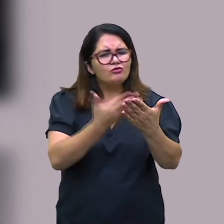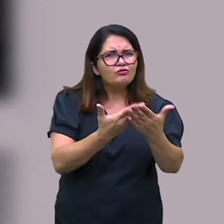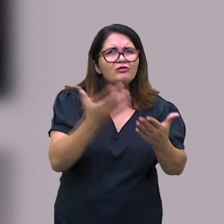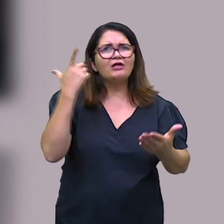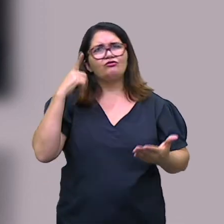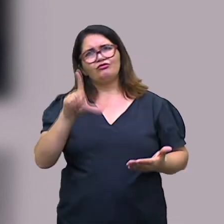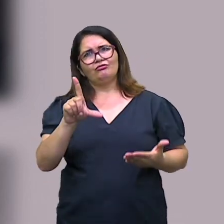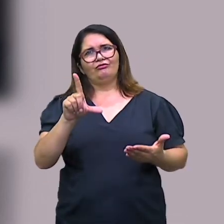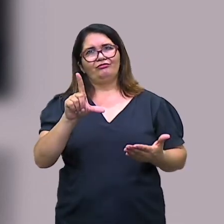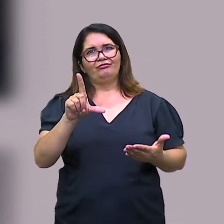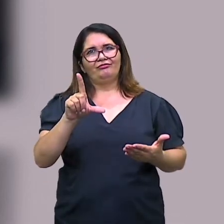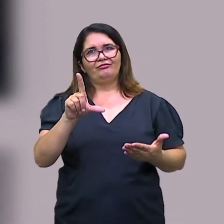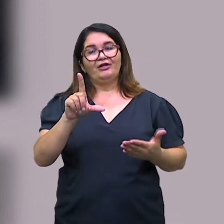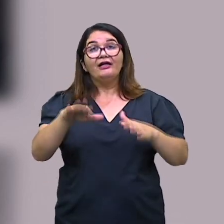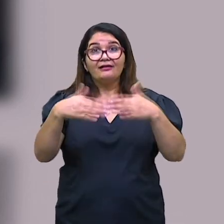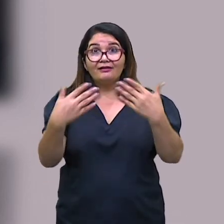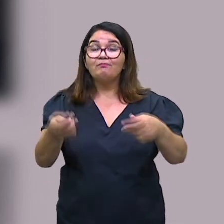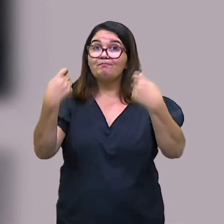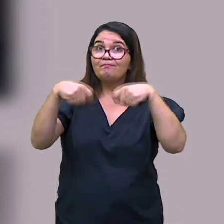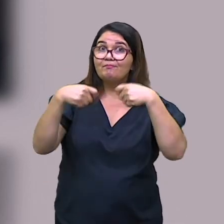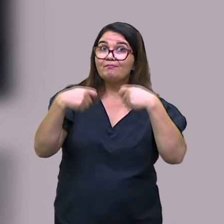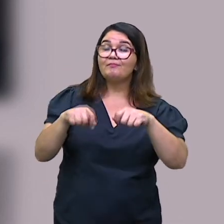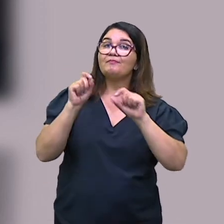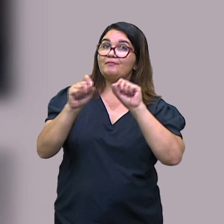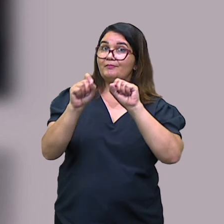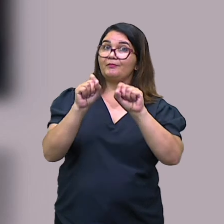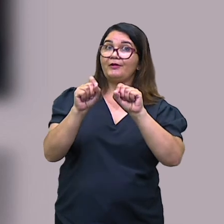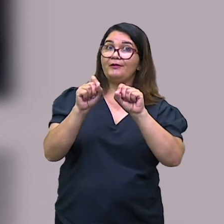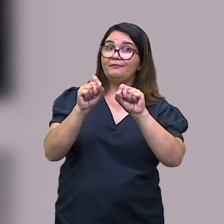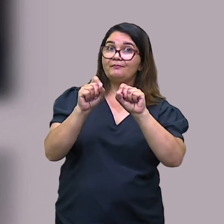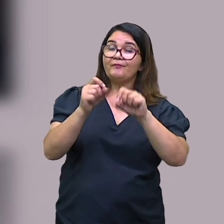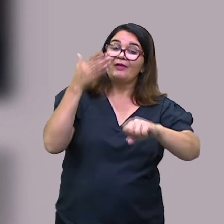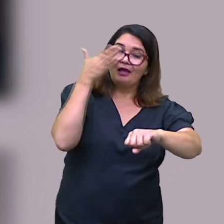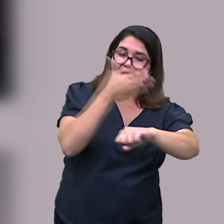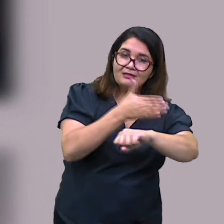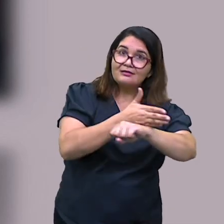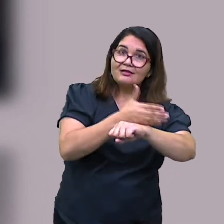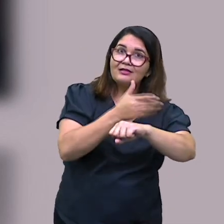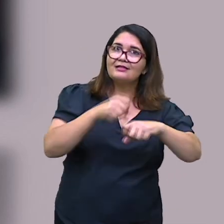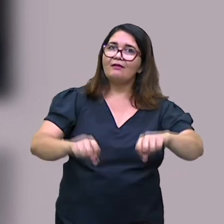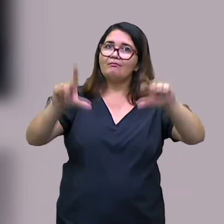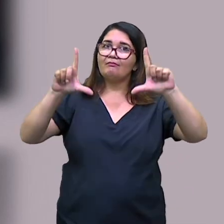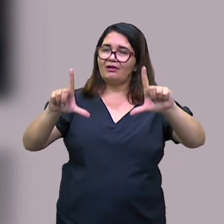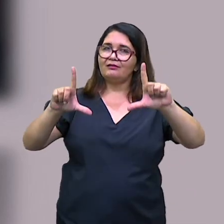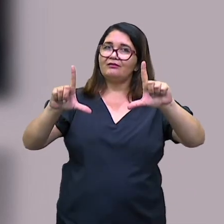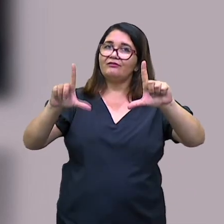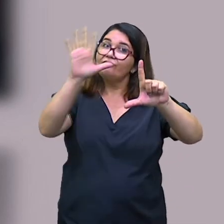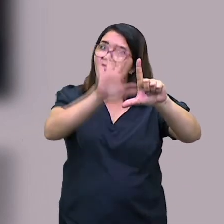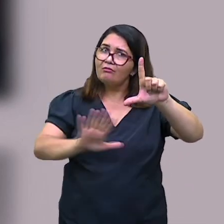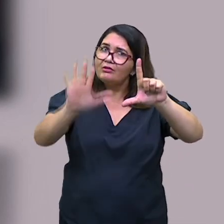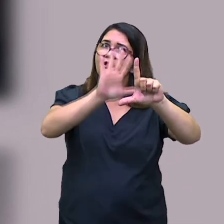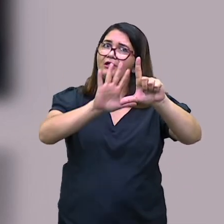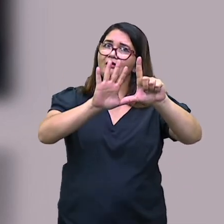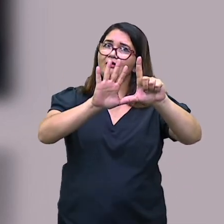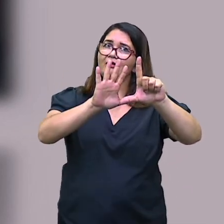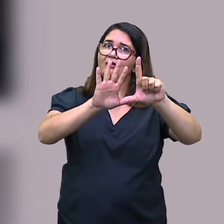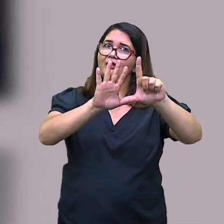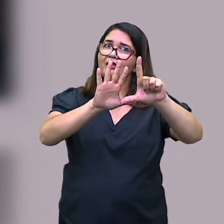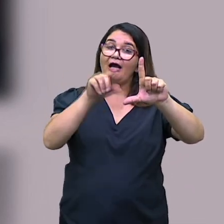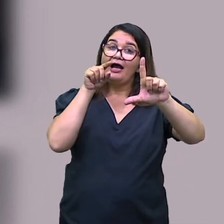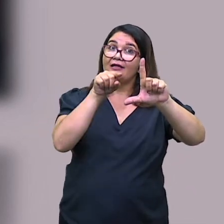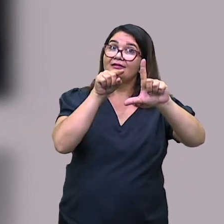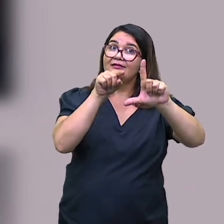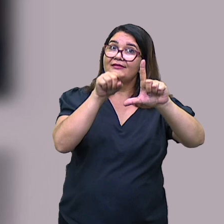plataforma, resolver as suas atividades e fazer essa devolutiva. E como que faz mesmo para fazer esse